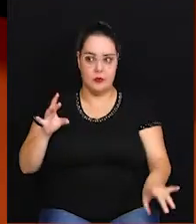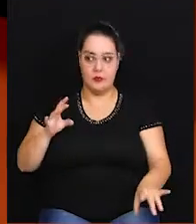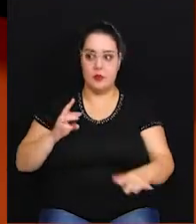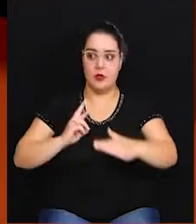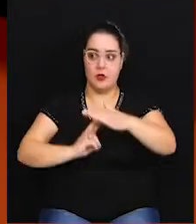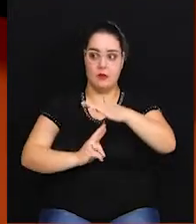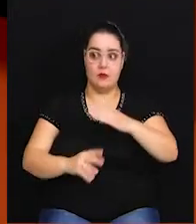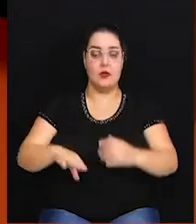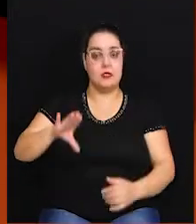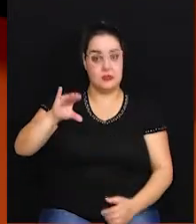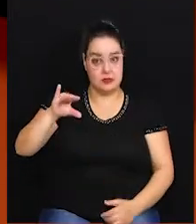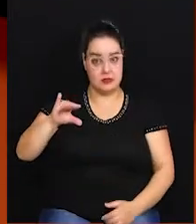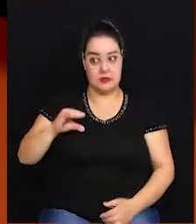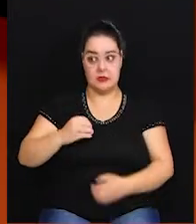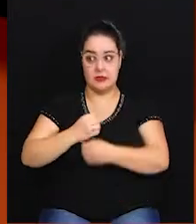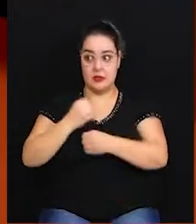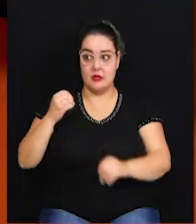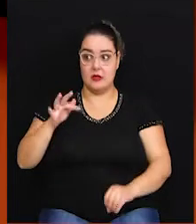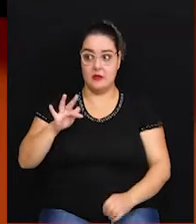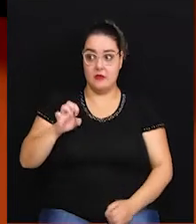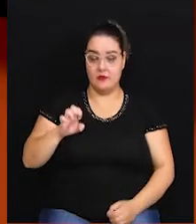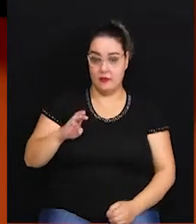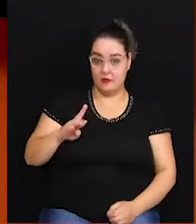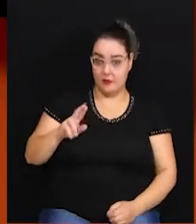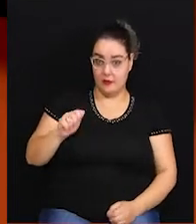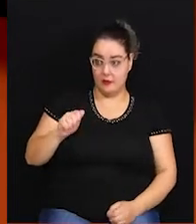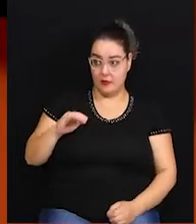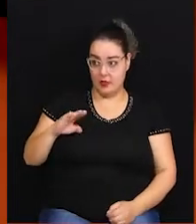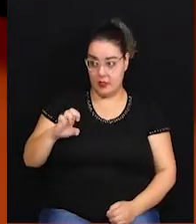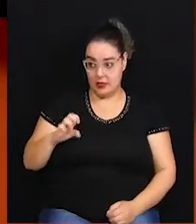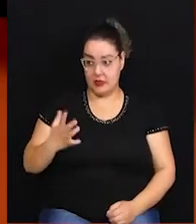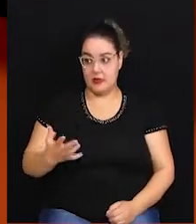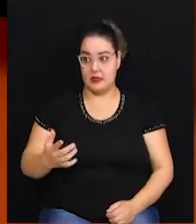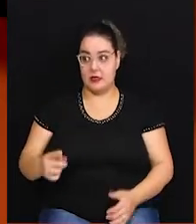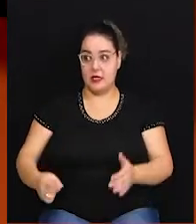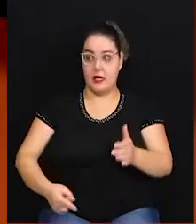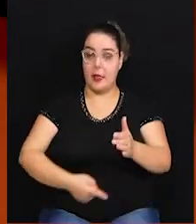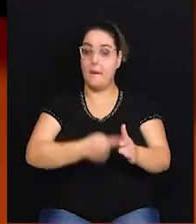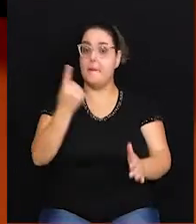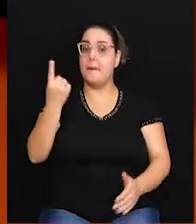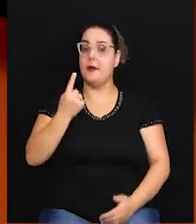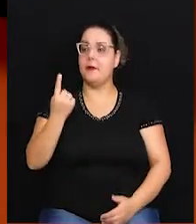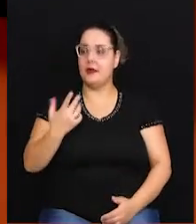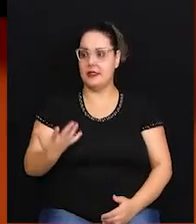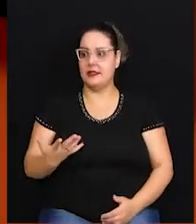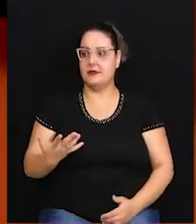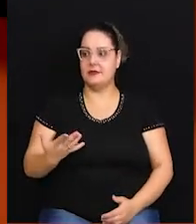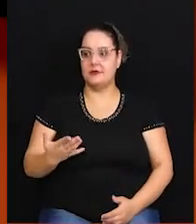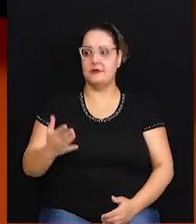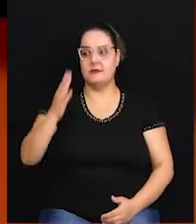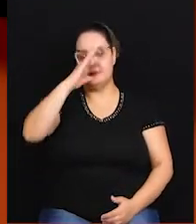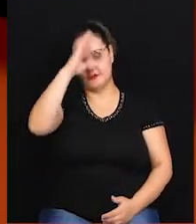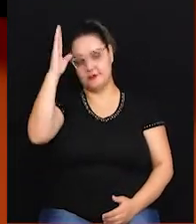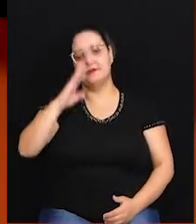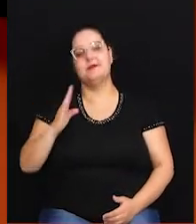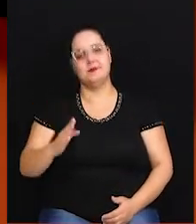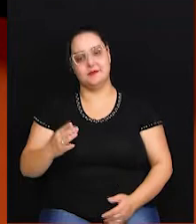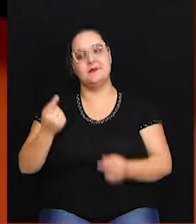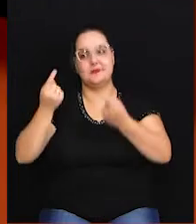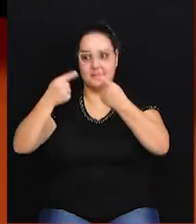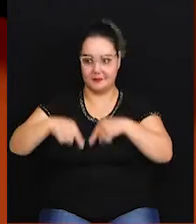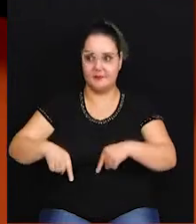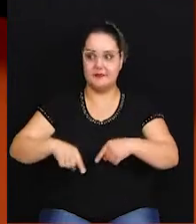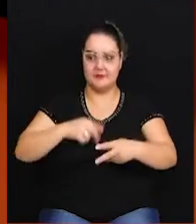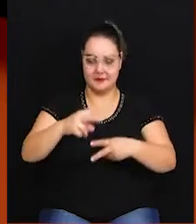de Ciências e Engenharia, a FEBRASCE, e ficou, olha só, em primeiro lugar na etapa brasileira da